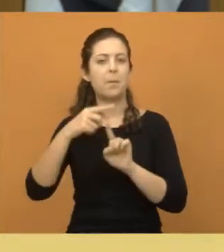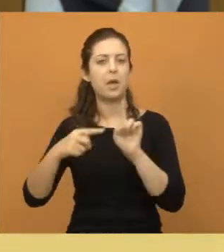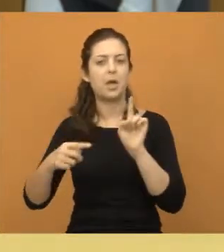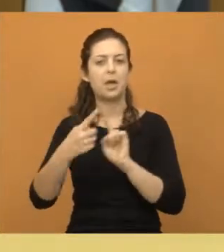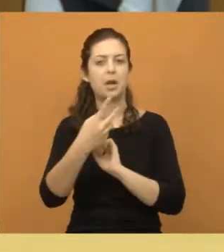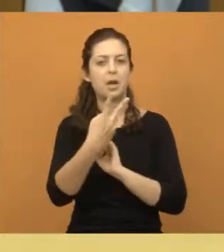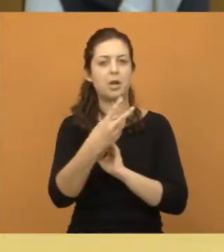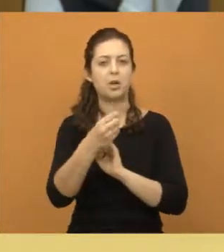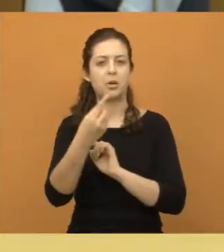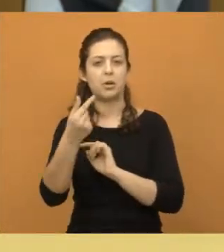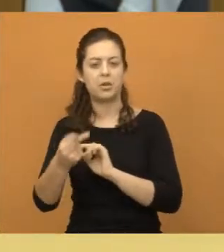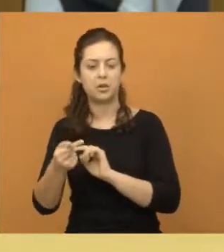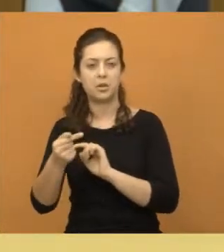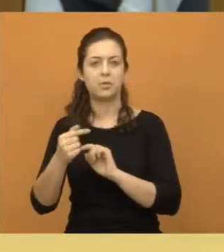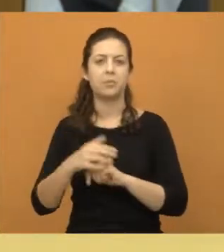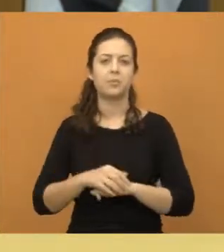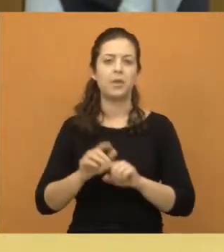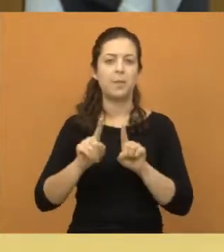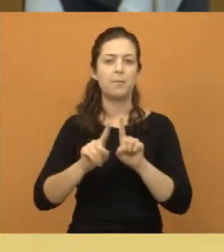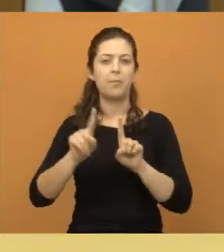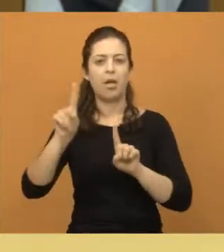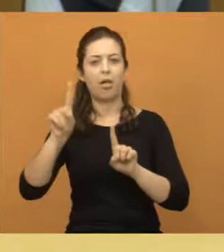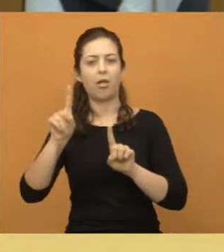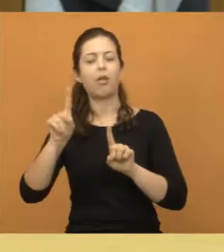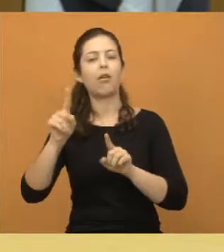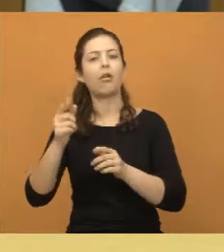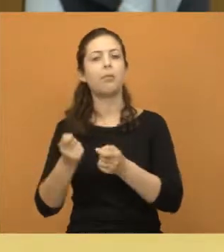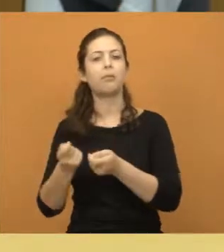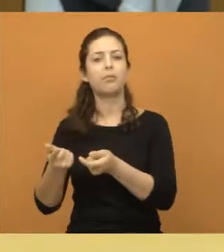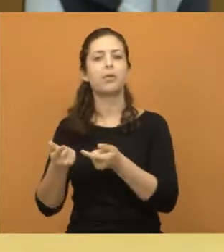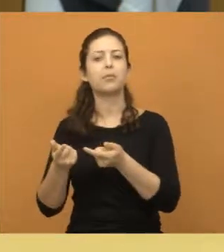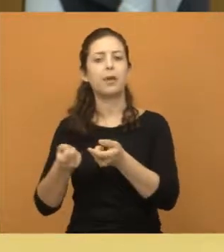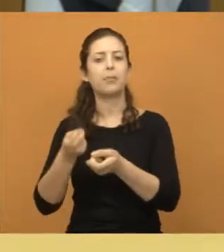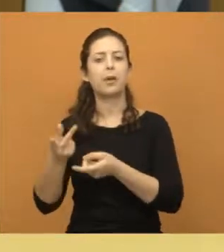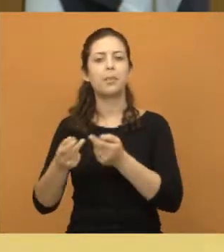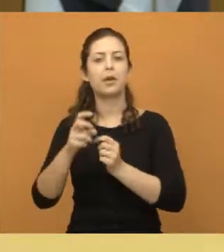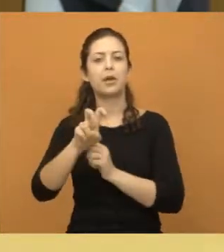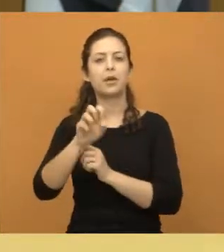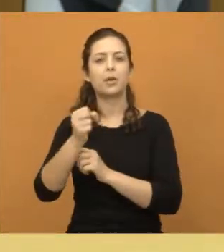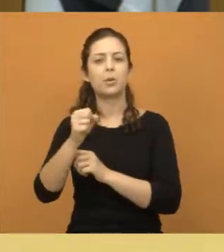Em 2017, subiu a despesa corrente para R$